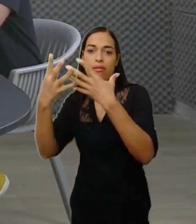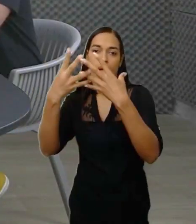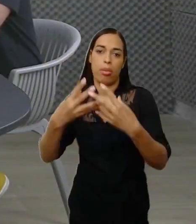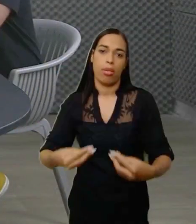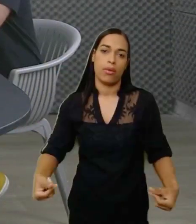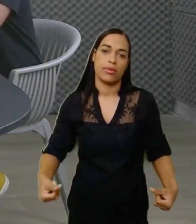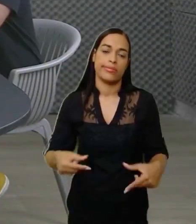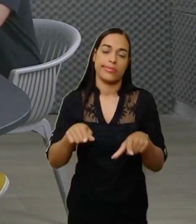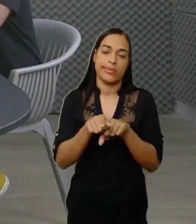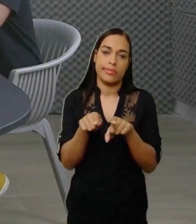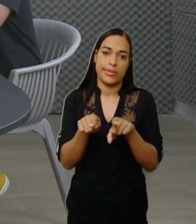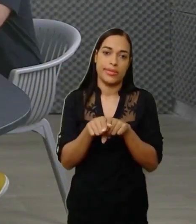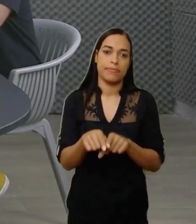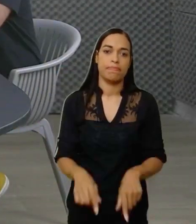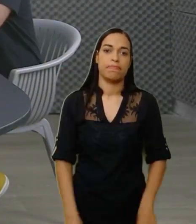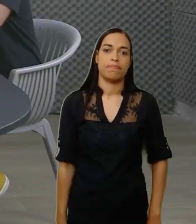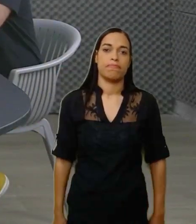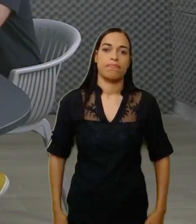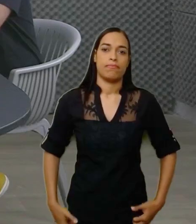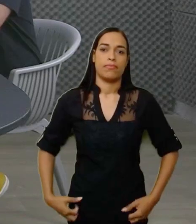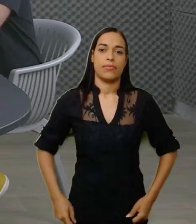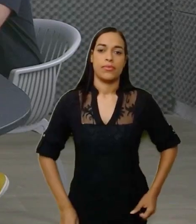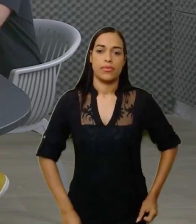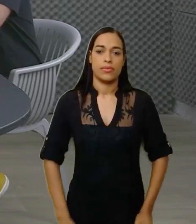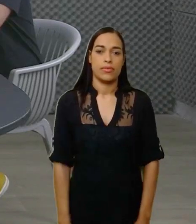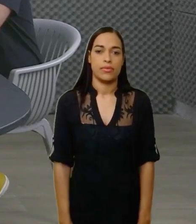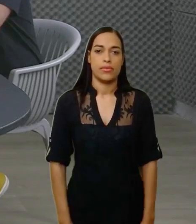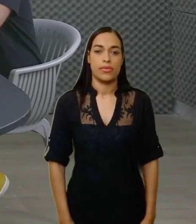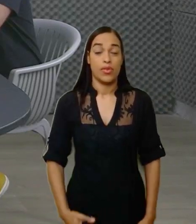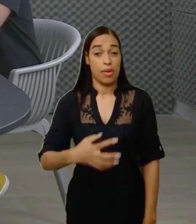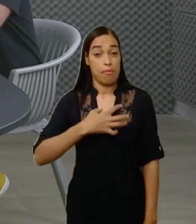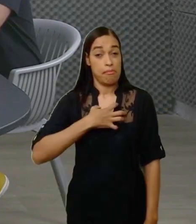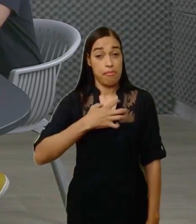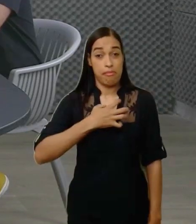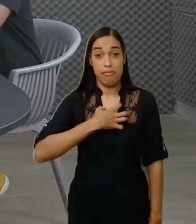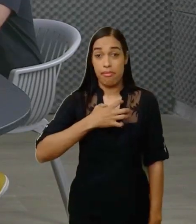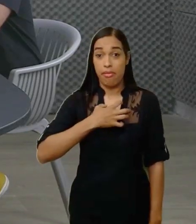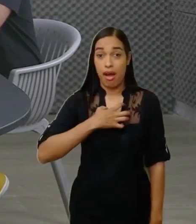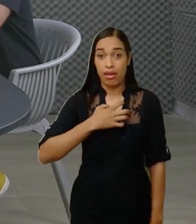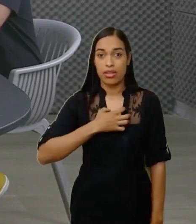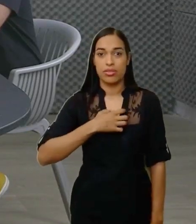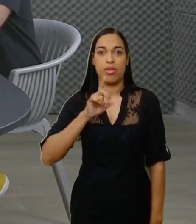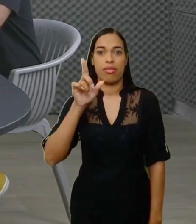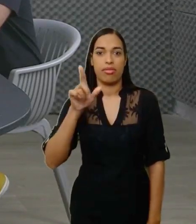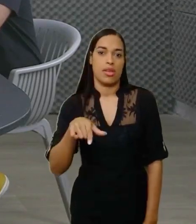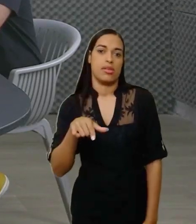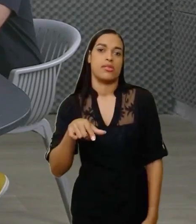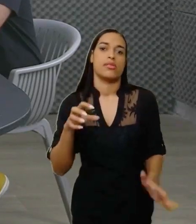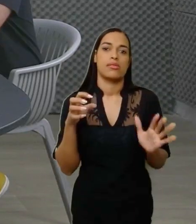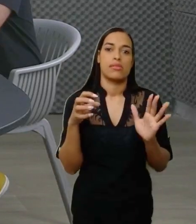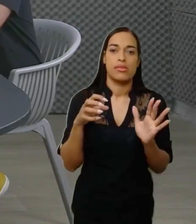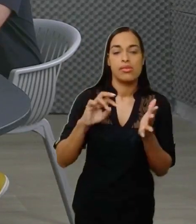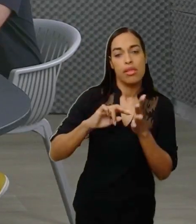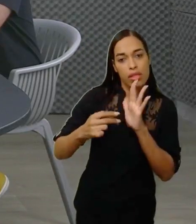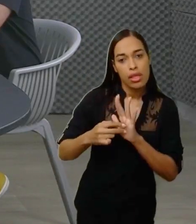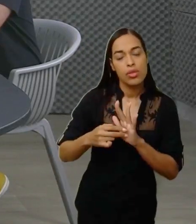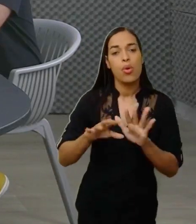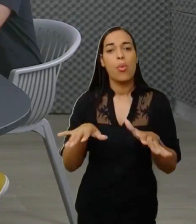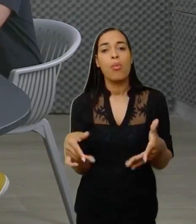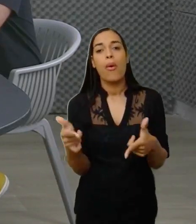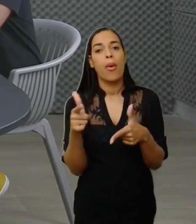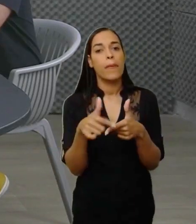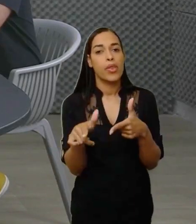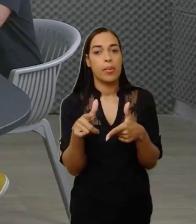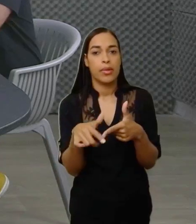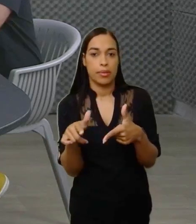né? Exatamente. Uhum. Né? Então, o impacto ele vem nesse sentido. E o que é o problema? O problema é